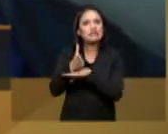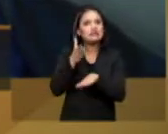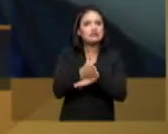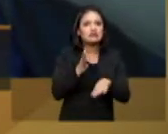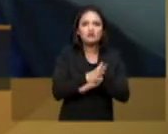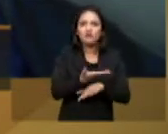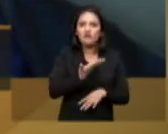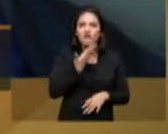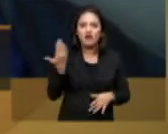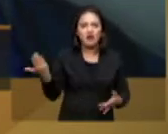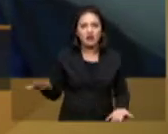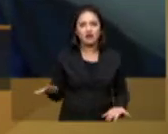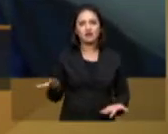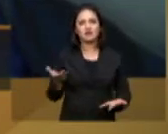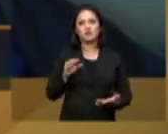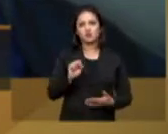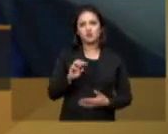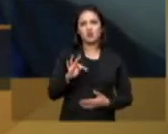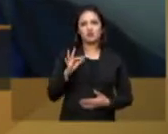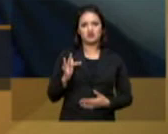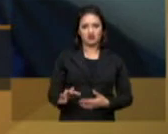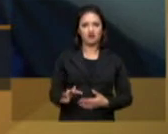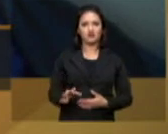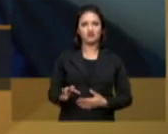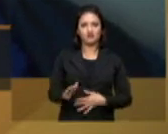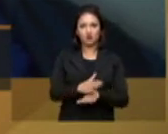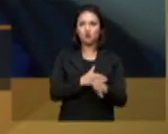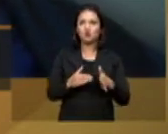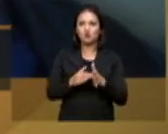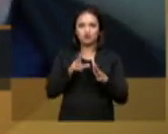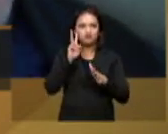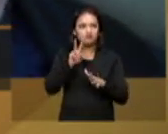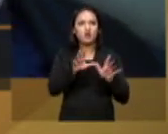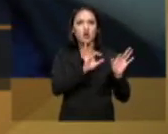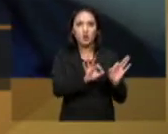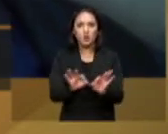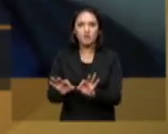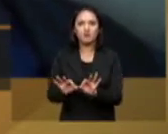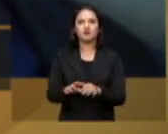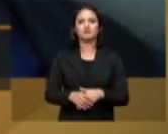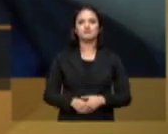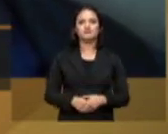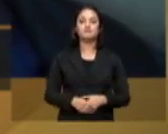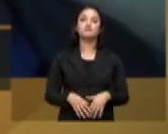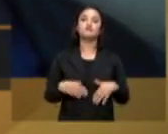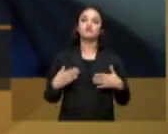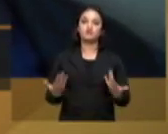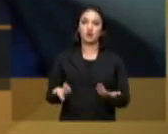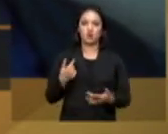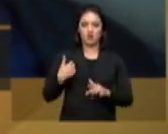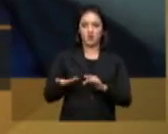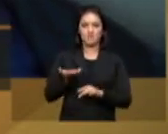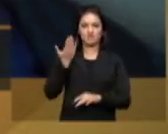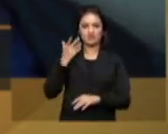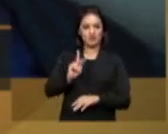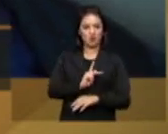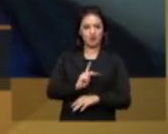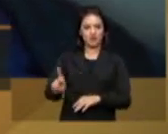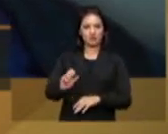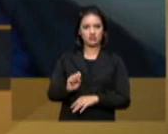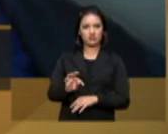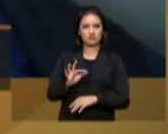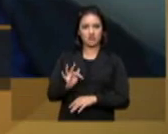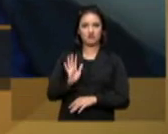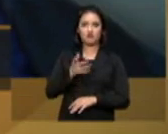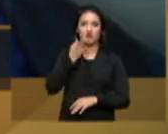no seu respectivo país, como é o nosso caso. Repetidas vezes eu disse na presidência do Supremo que não